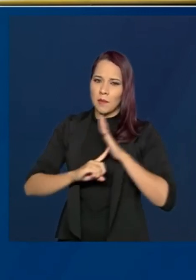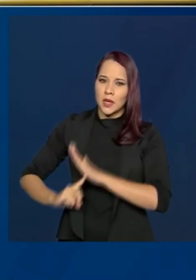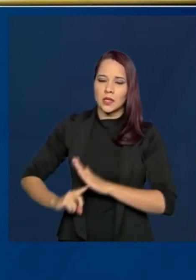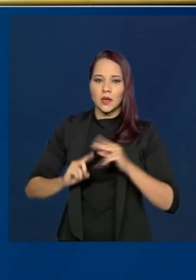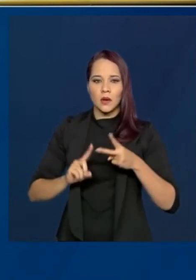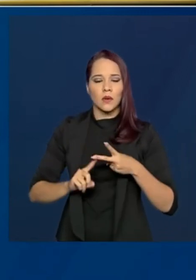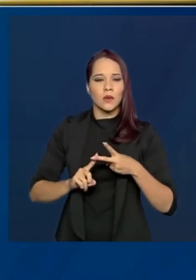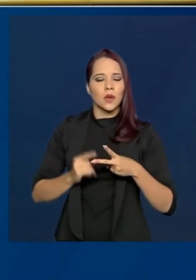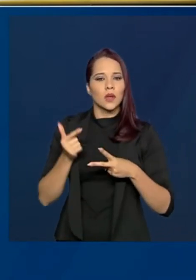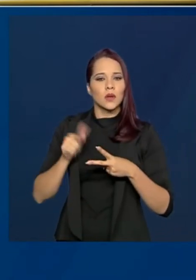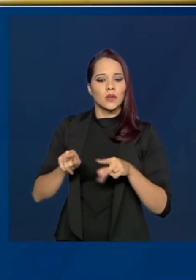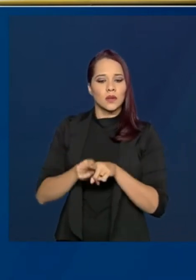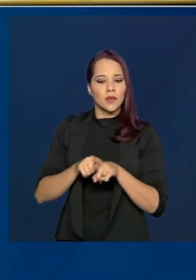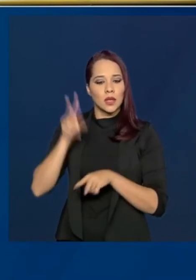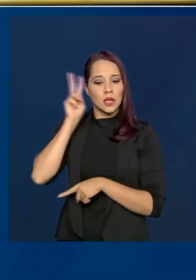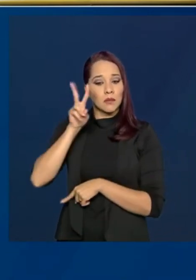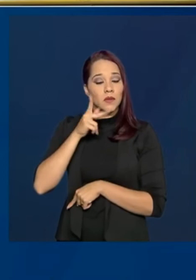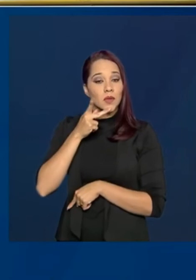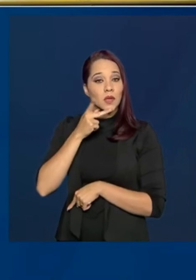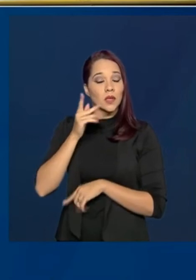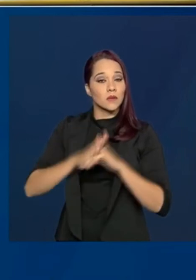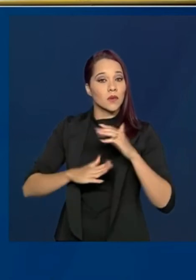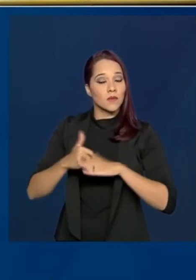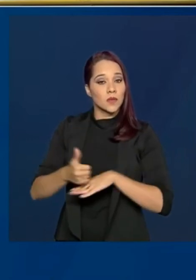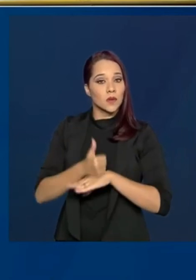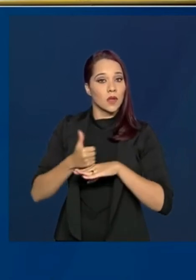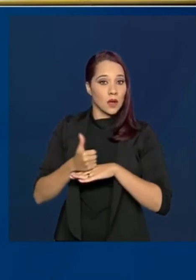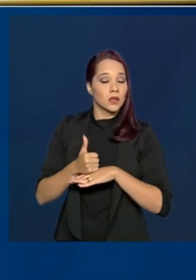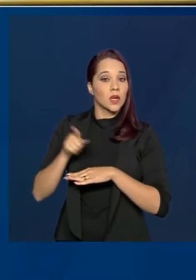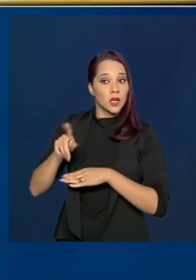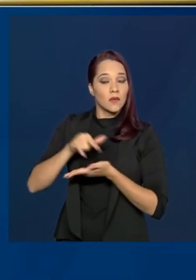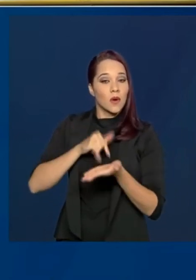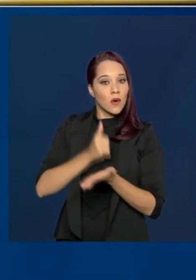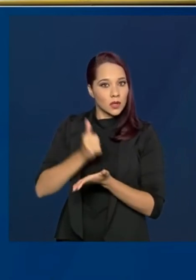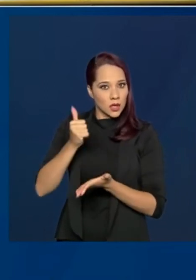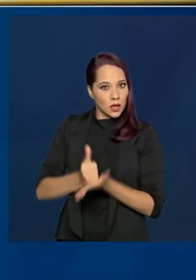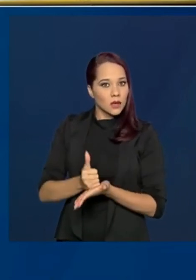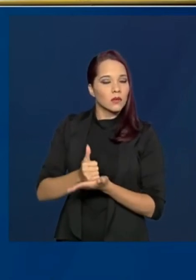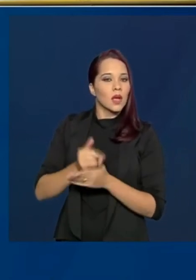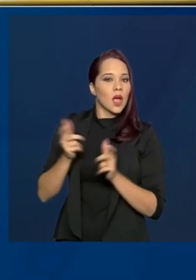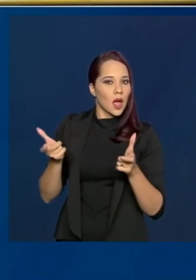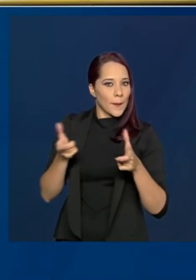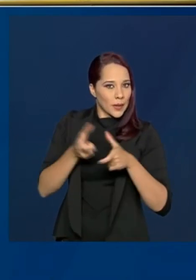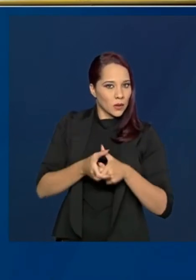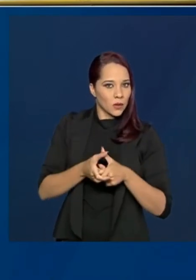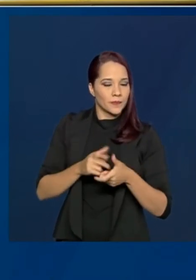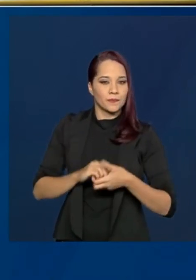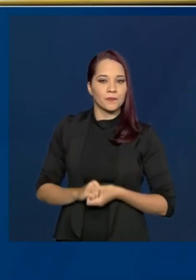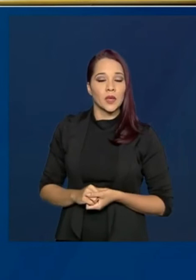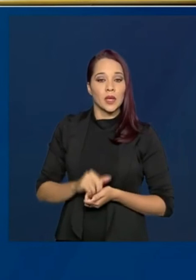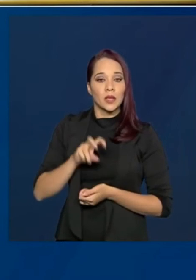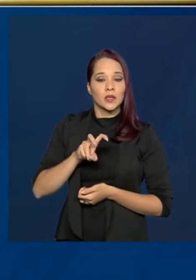e aqui, de novo, lembra, a gente está falando dos profissionais que foram contratados, é a amostra menor.